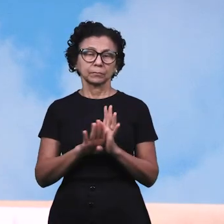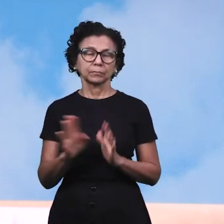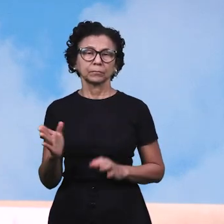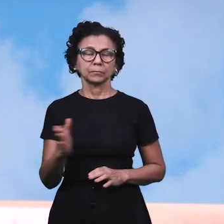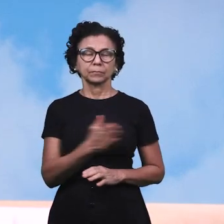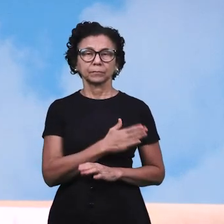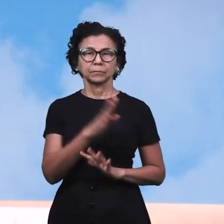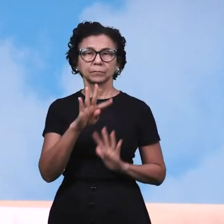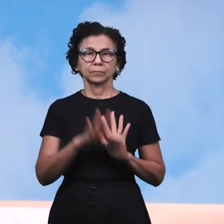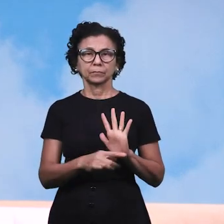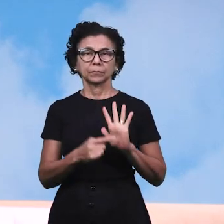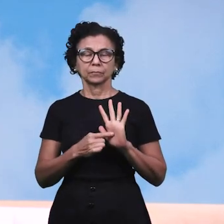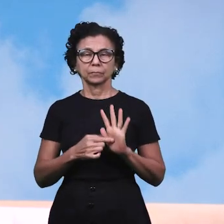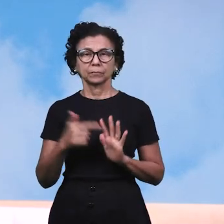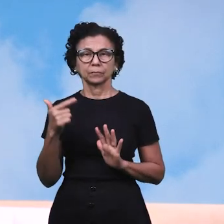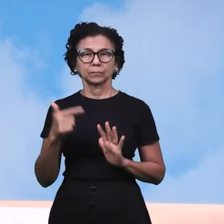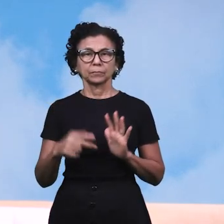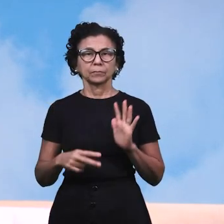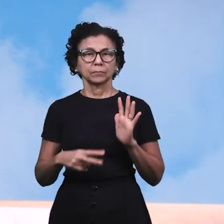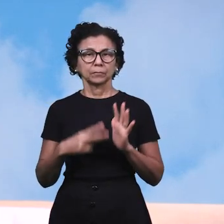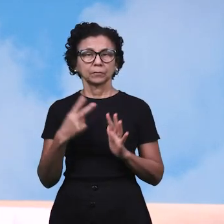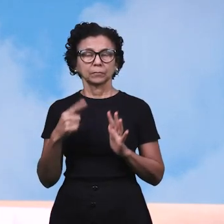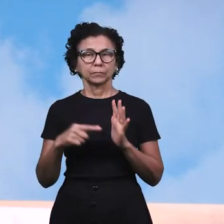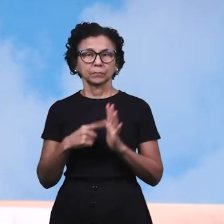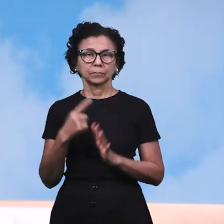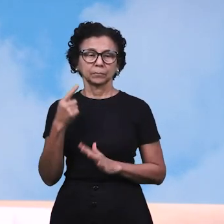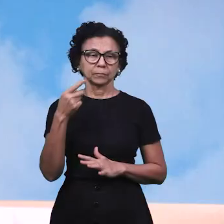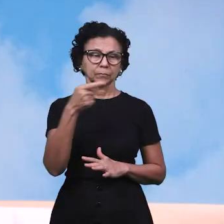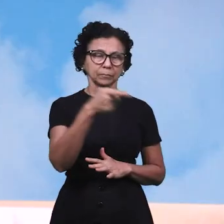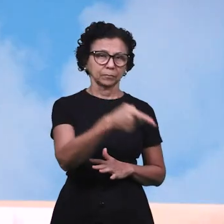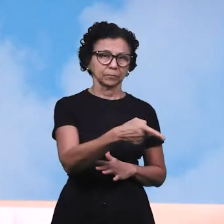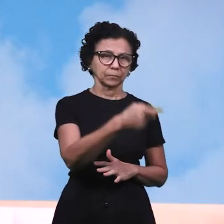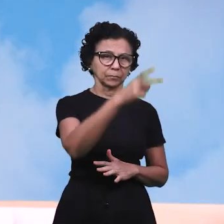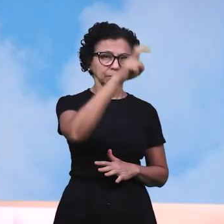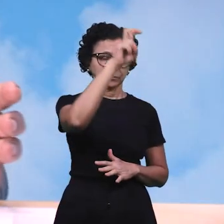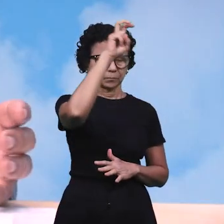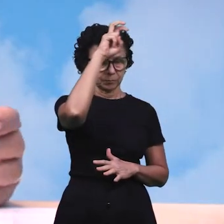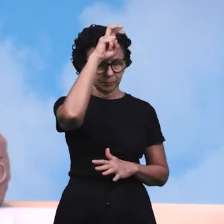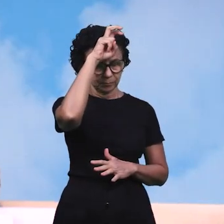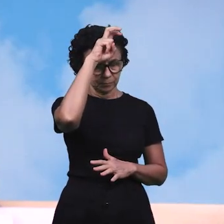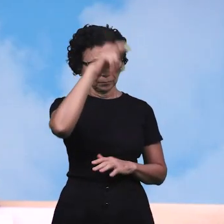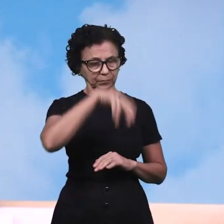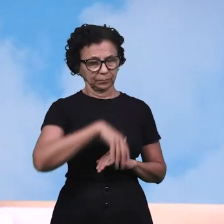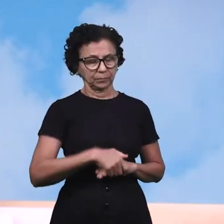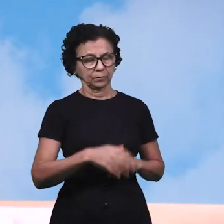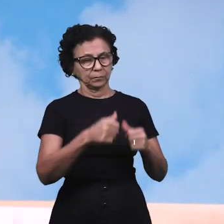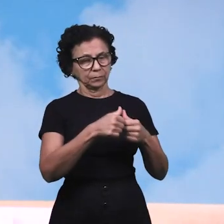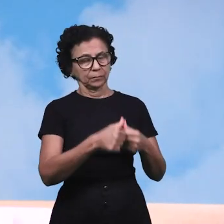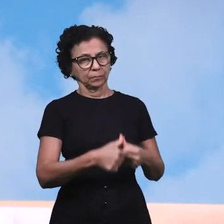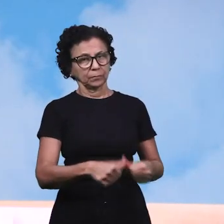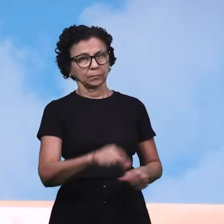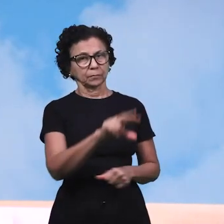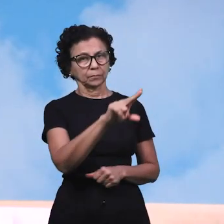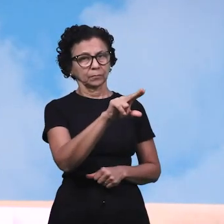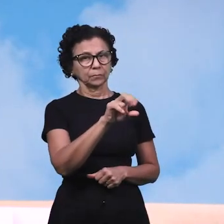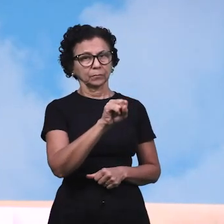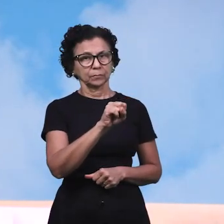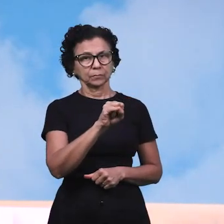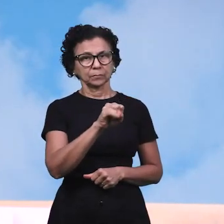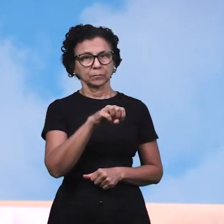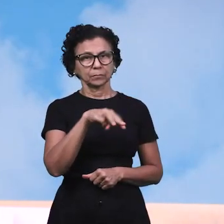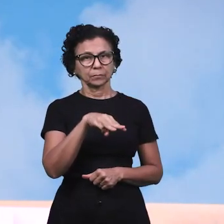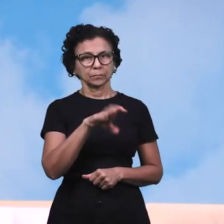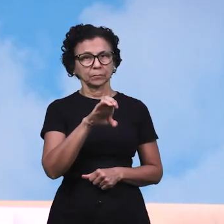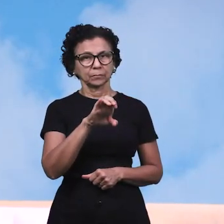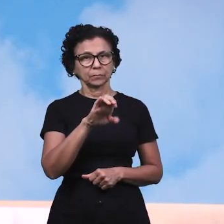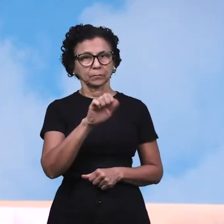fala da segunda vez que eles vão. Primeira vez eles vão, fica Simeão. Simeão, o nome